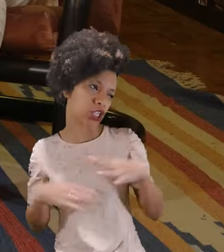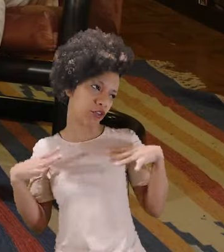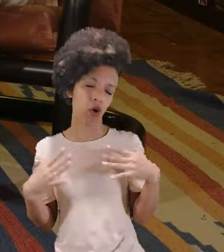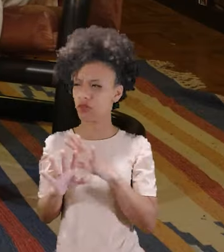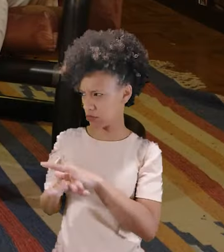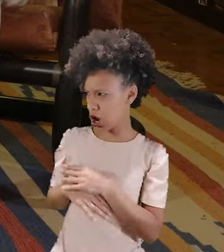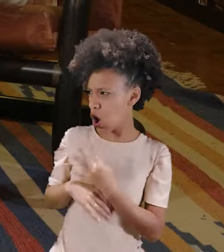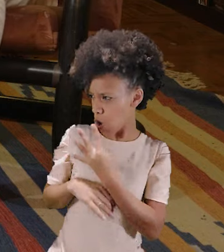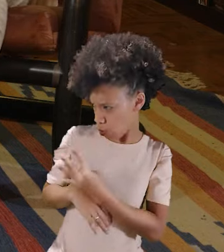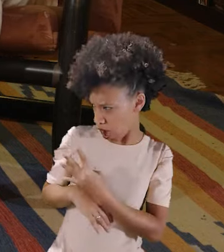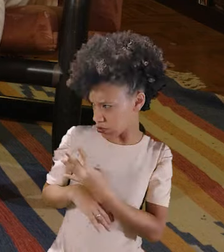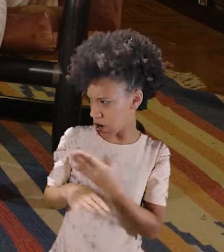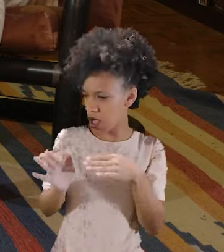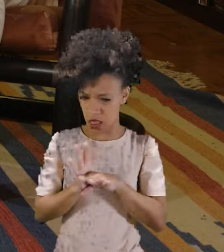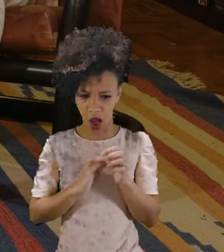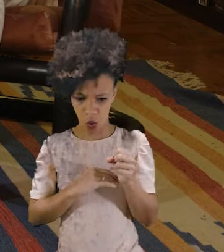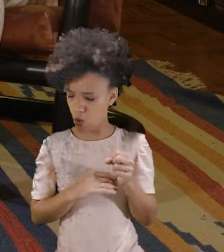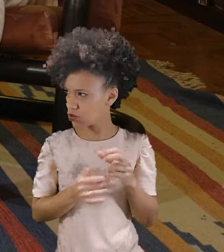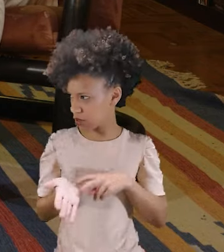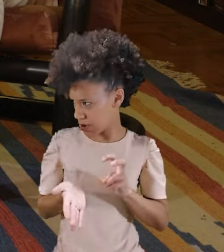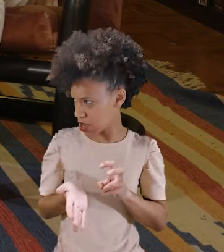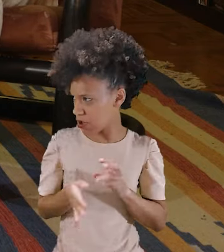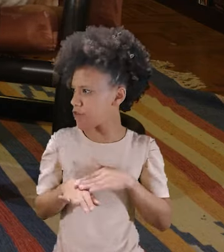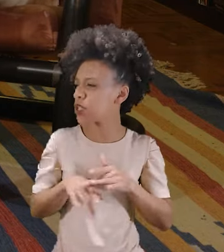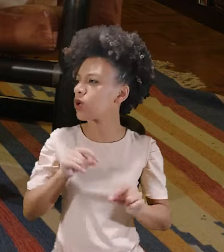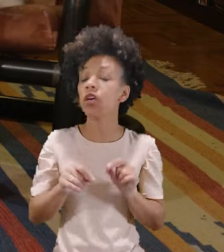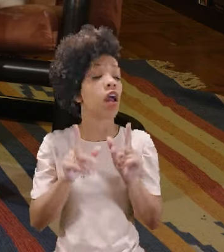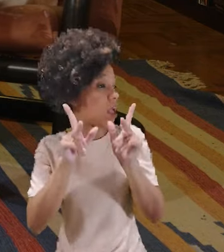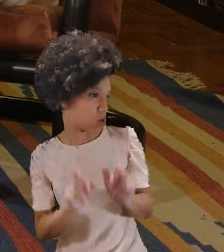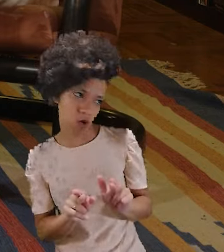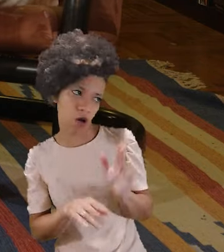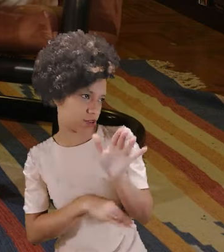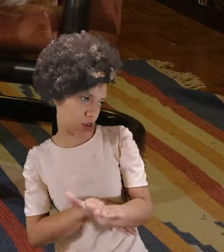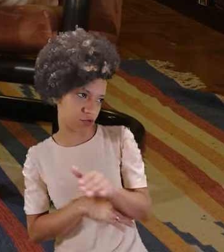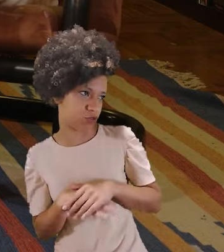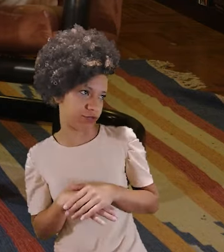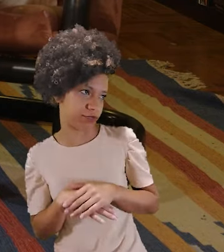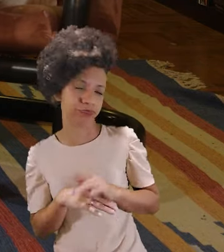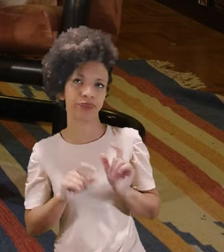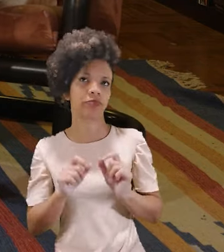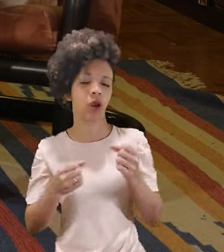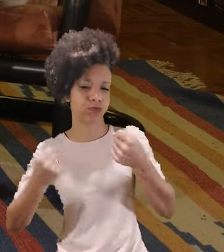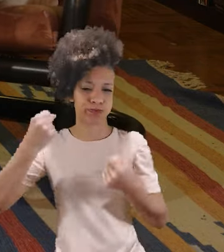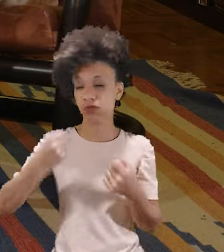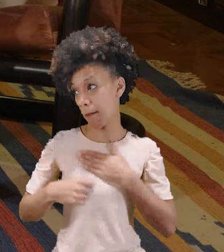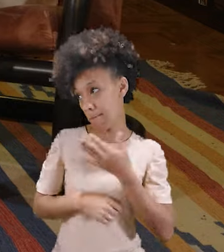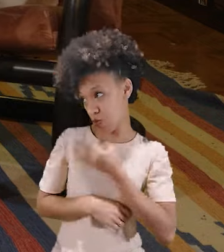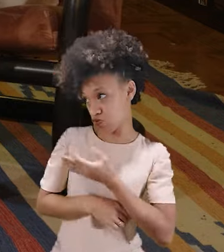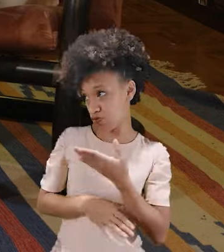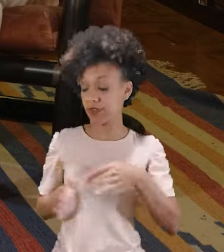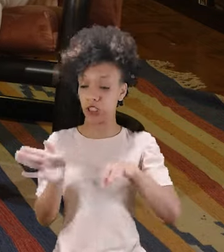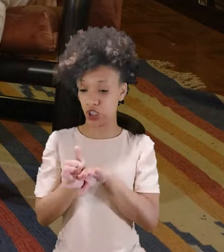pera aí pera aí tomar 48 da manhã você faz o que exatamente a mesma coisa passa a tarde também então é um pilotar Deus assim ter uma